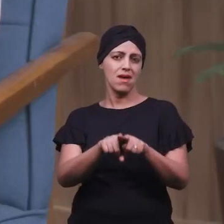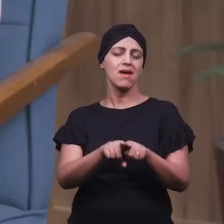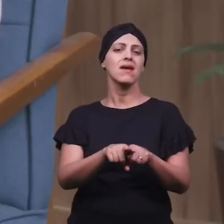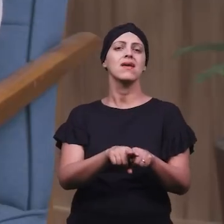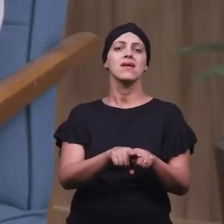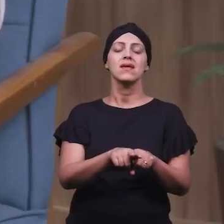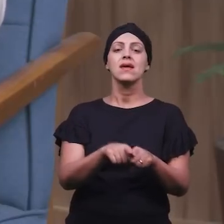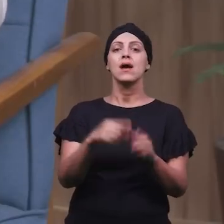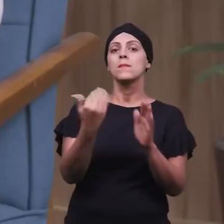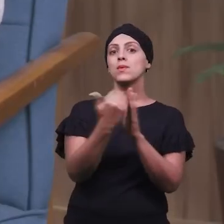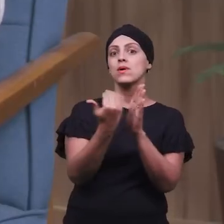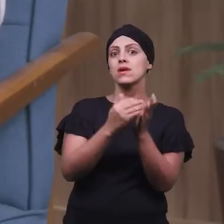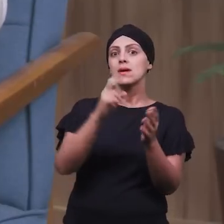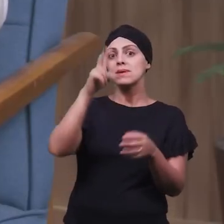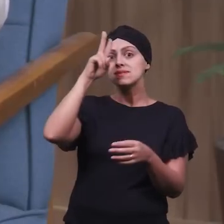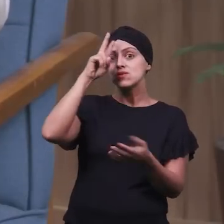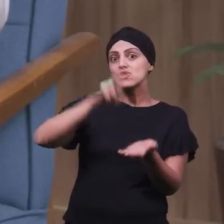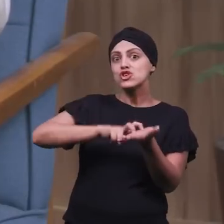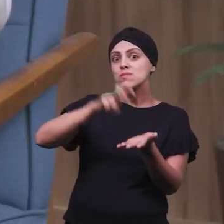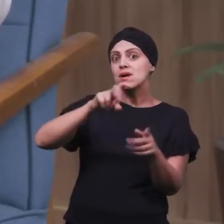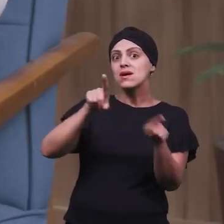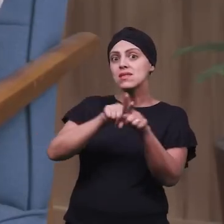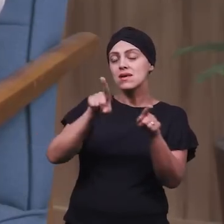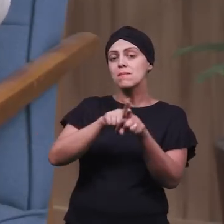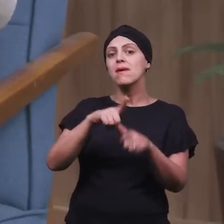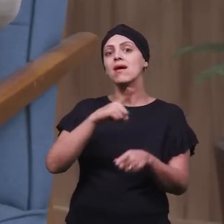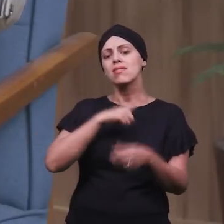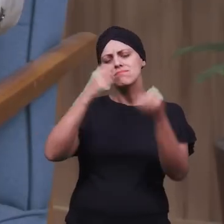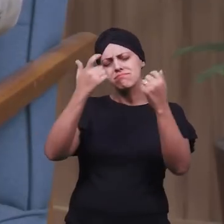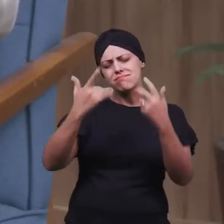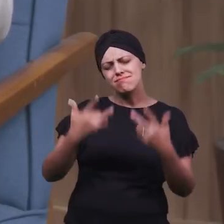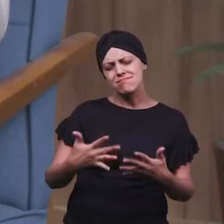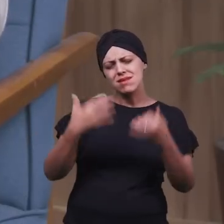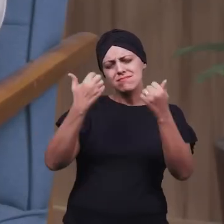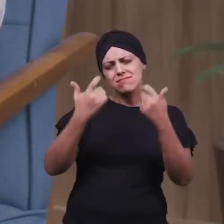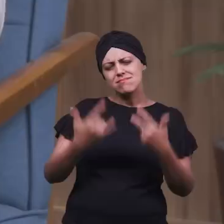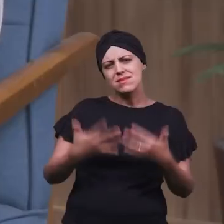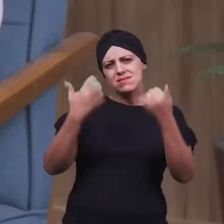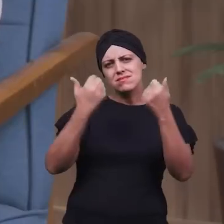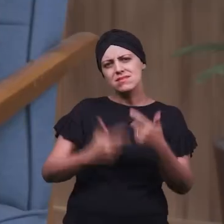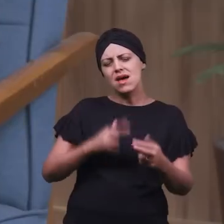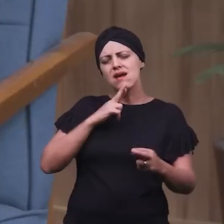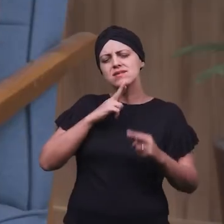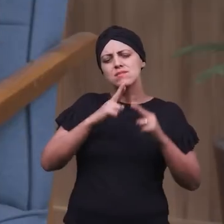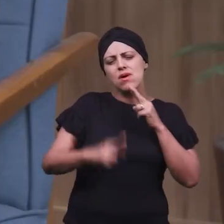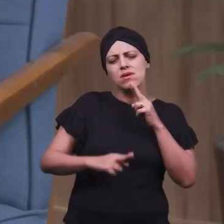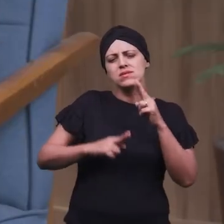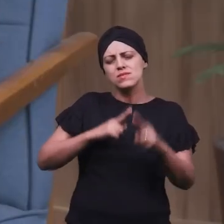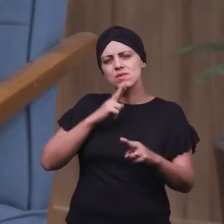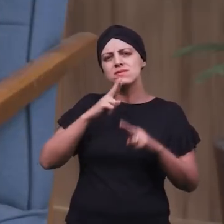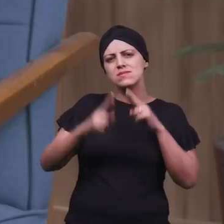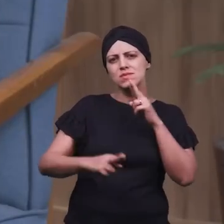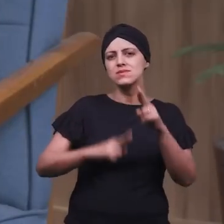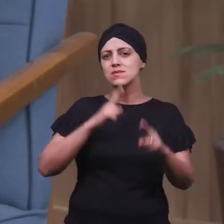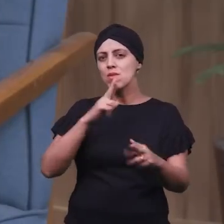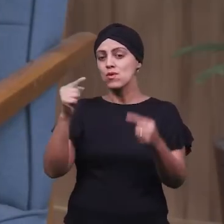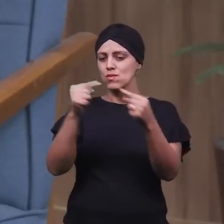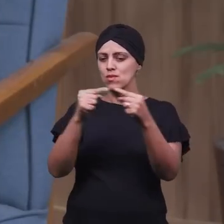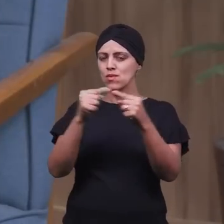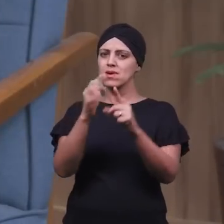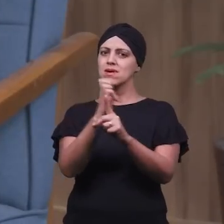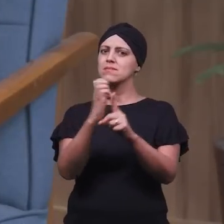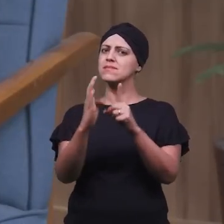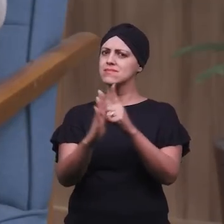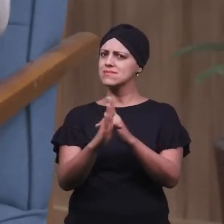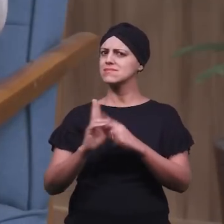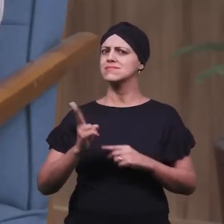Lâmpada para os Meus Pés, na segunda-feira de manhã na Rádio Manaim, diversas inserções de respostas, do áudio das respostas, dentro da programação